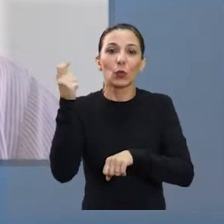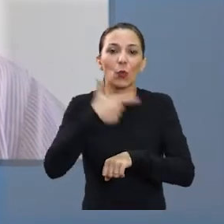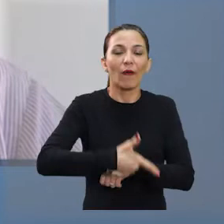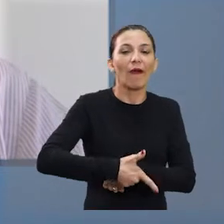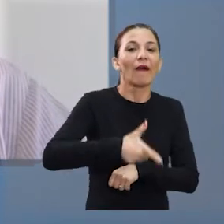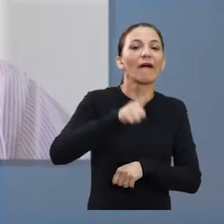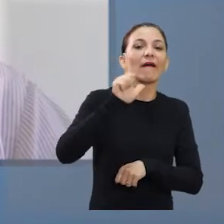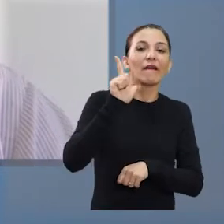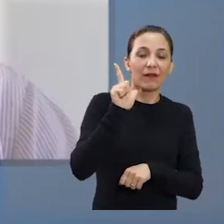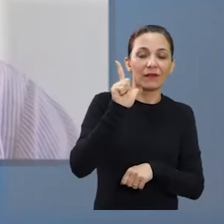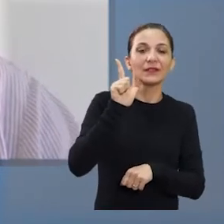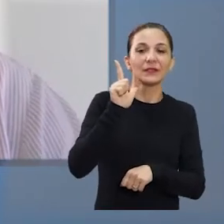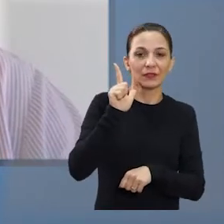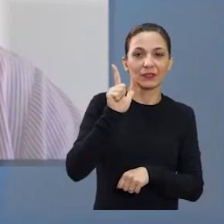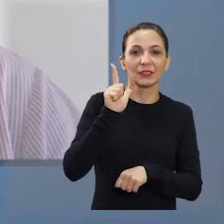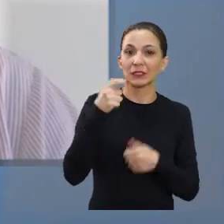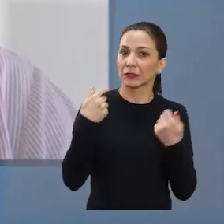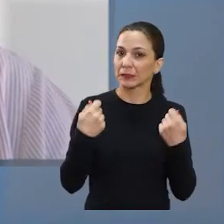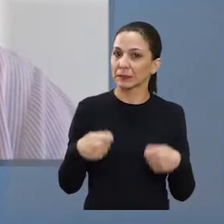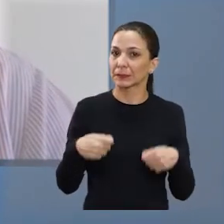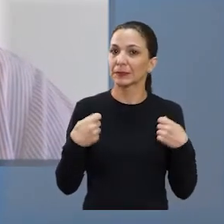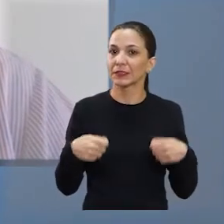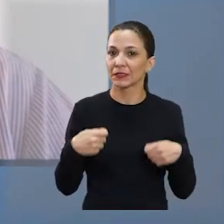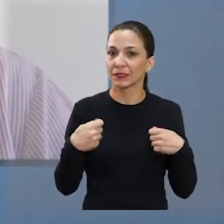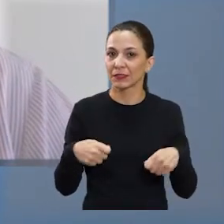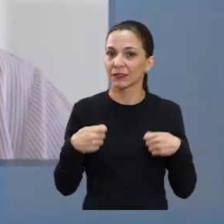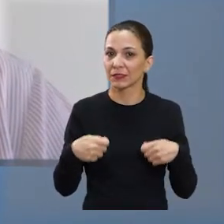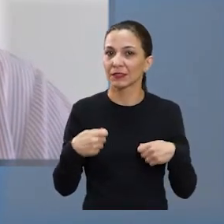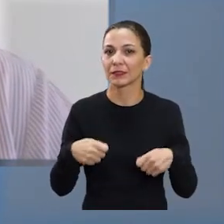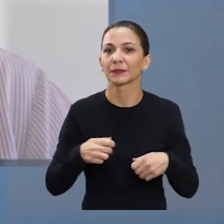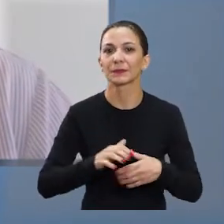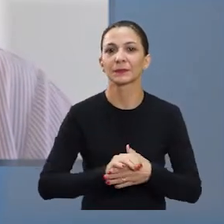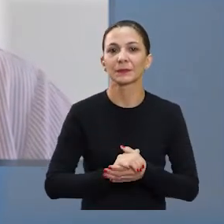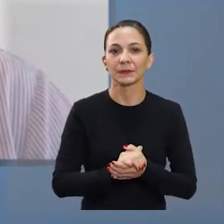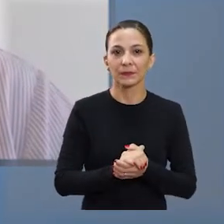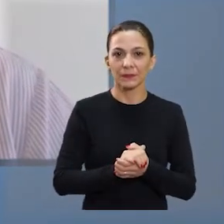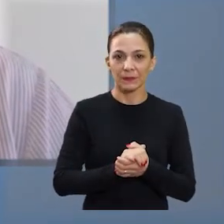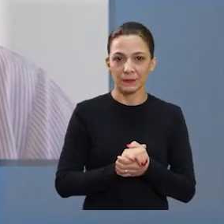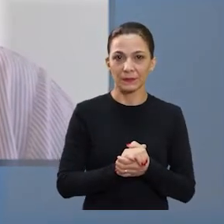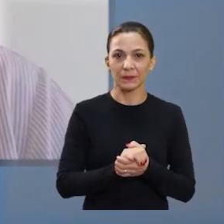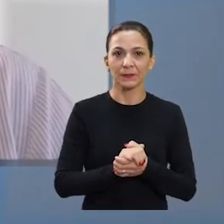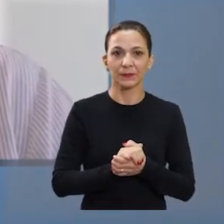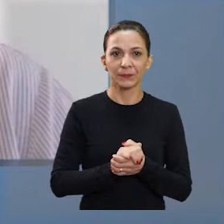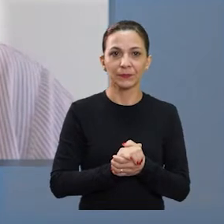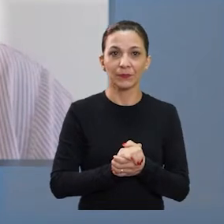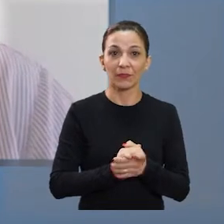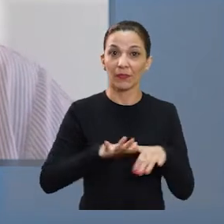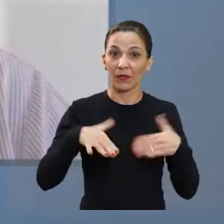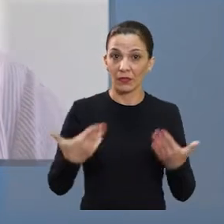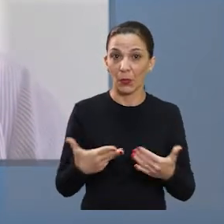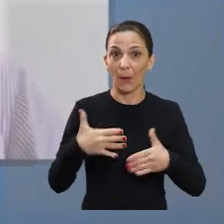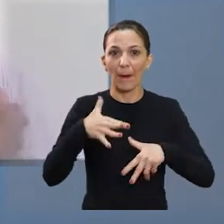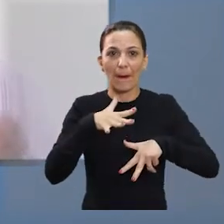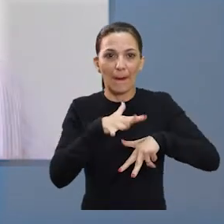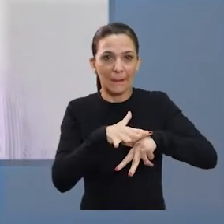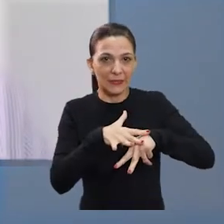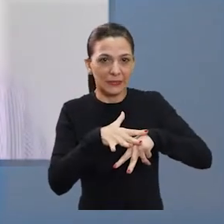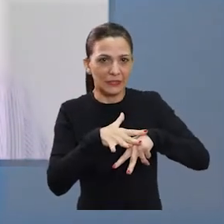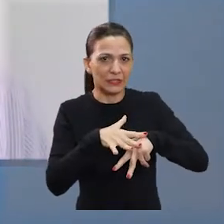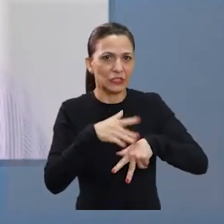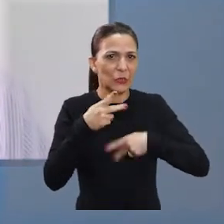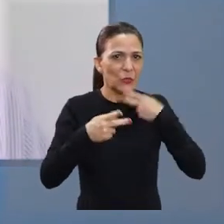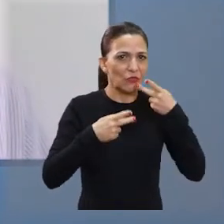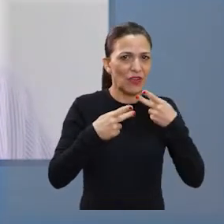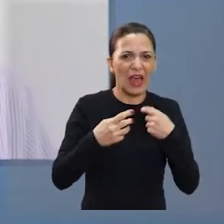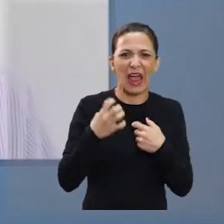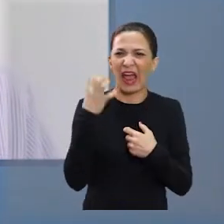menos frequente, tá? O que nos faz chamar a atenção para aqueles detalhes que talvez antes